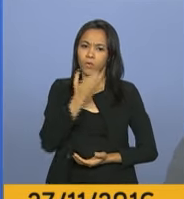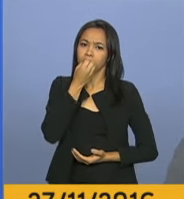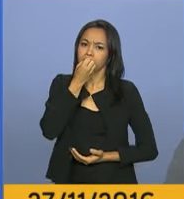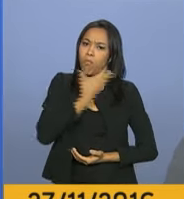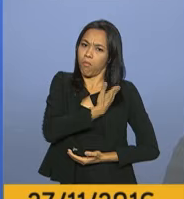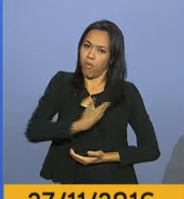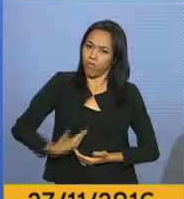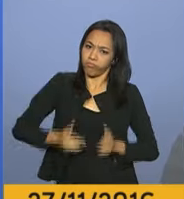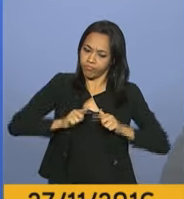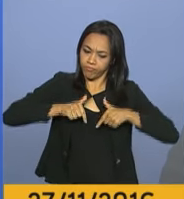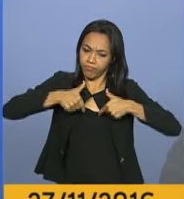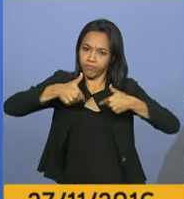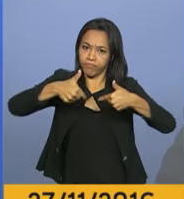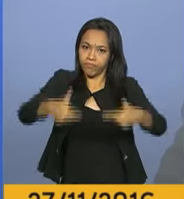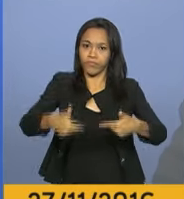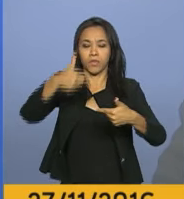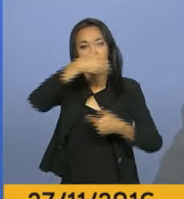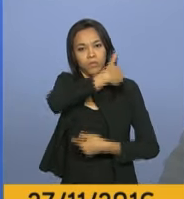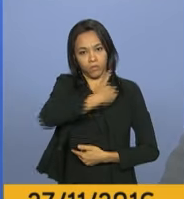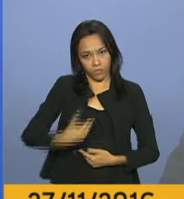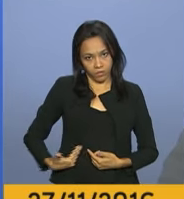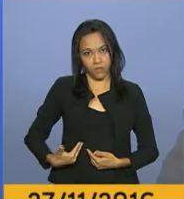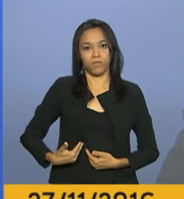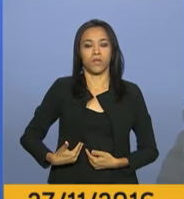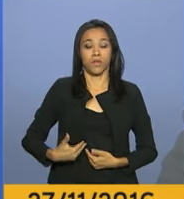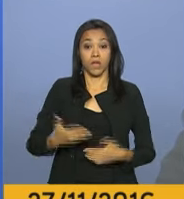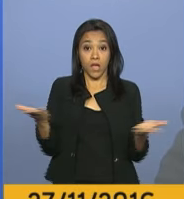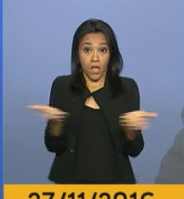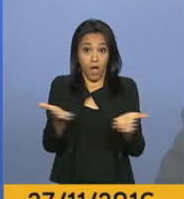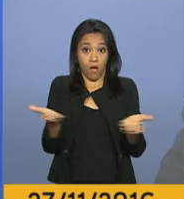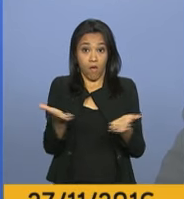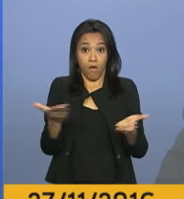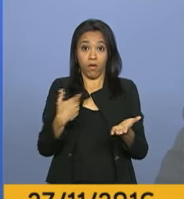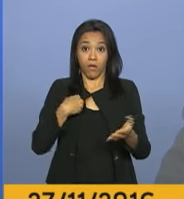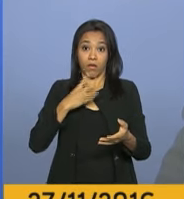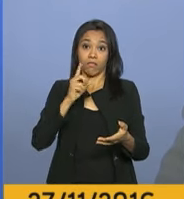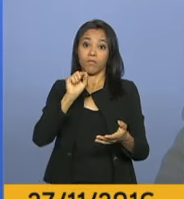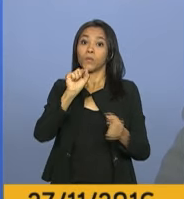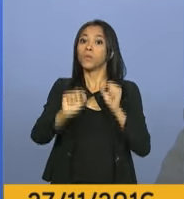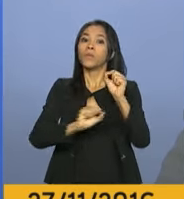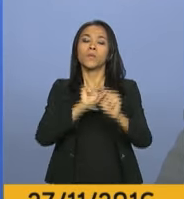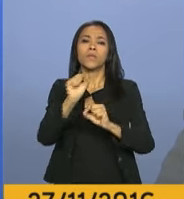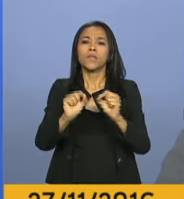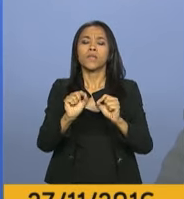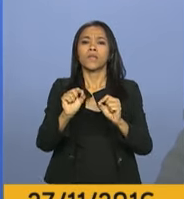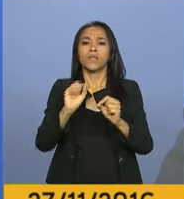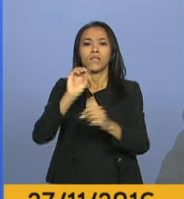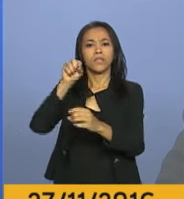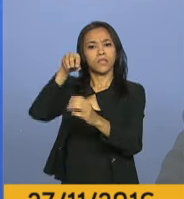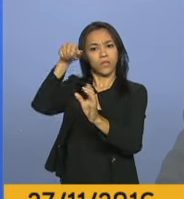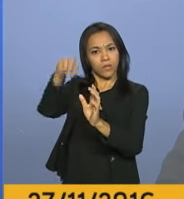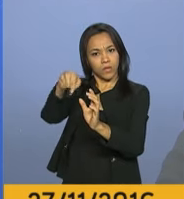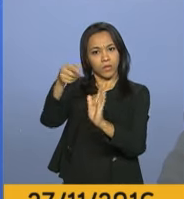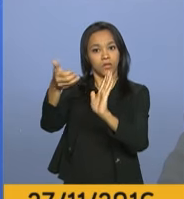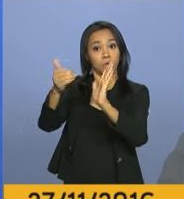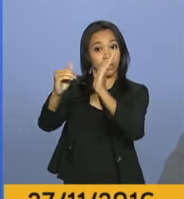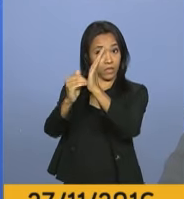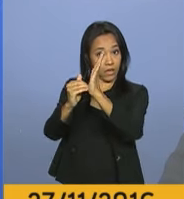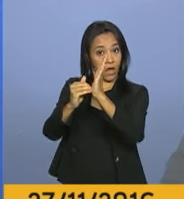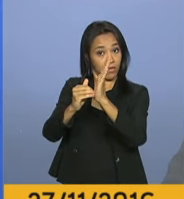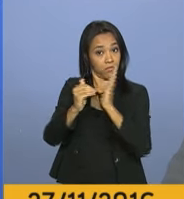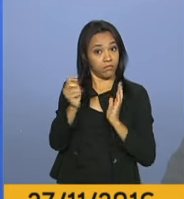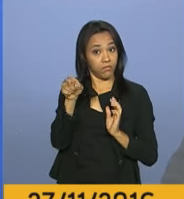governabilidade. E, evidentemente, agora, estando no Senado Federal, de igual maneira, os